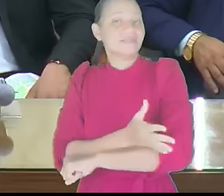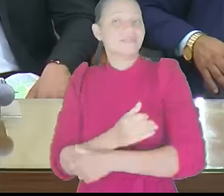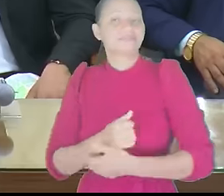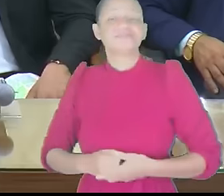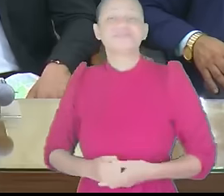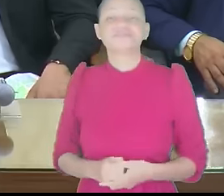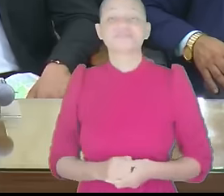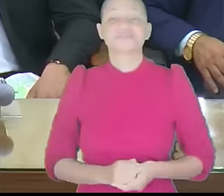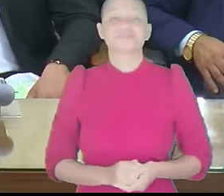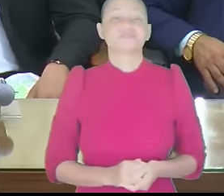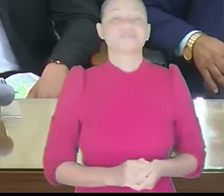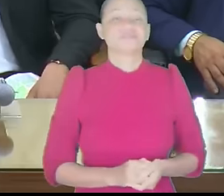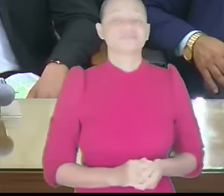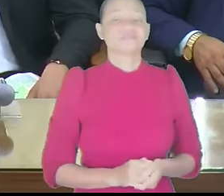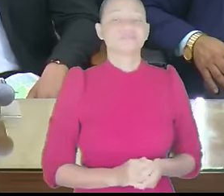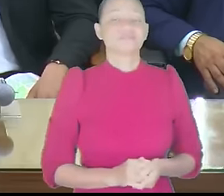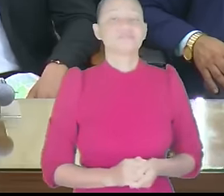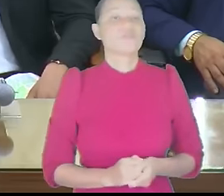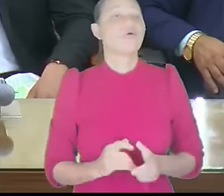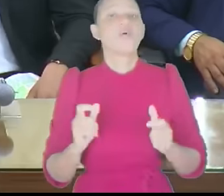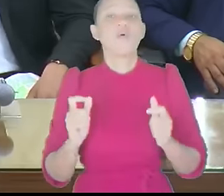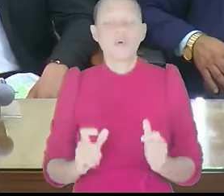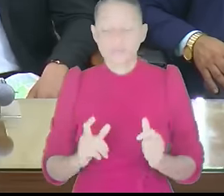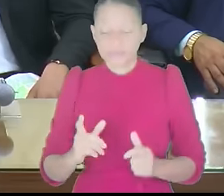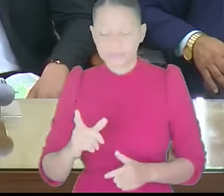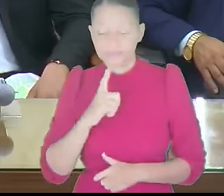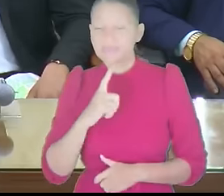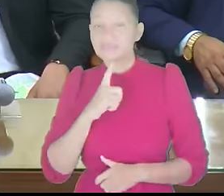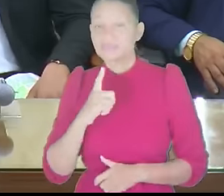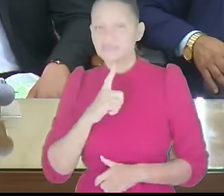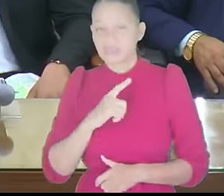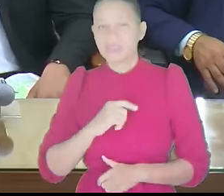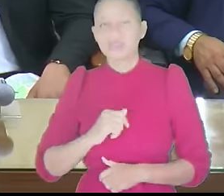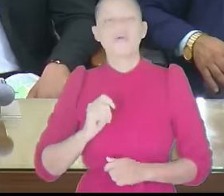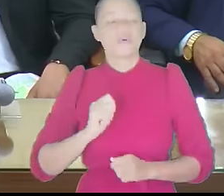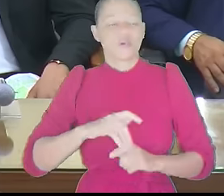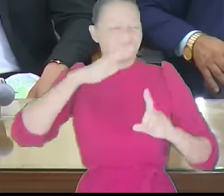onde a idolatria tomou conta.